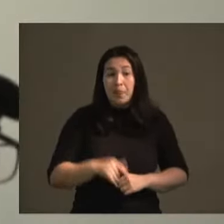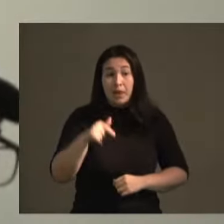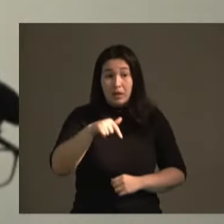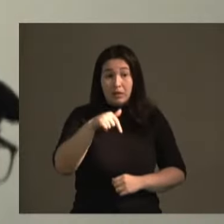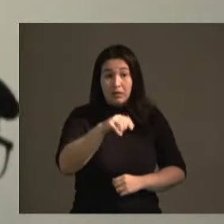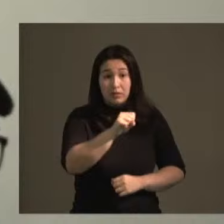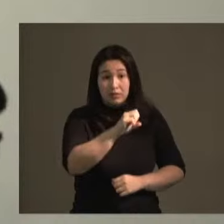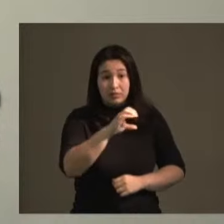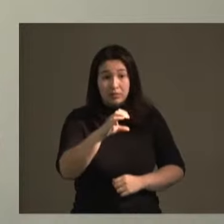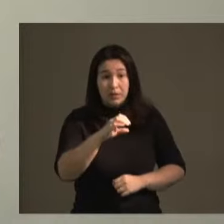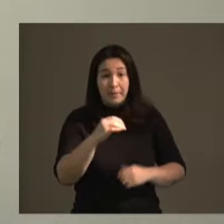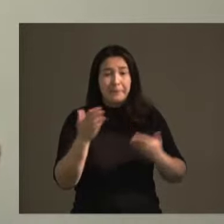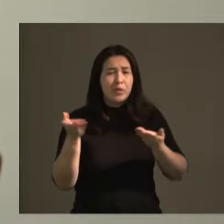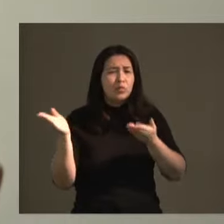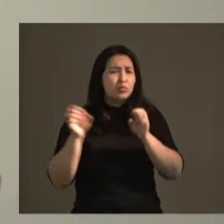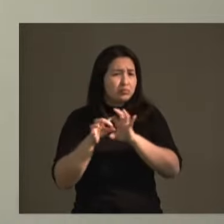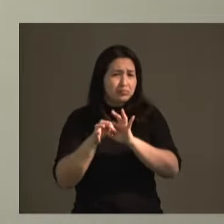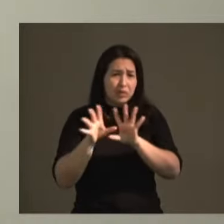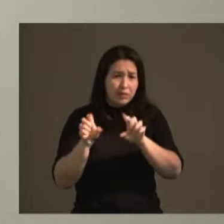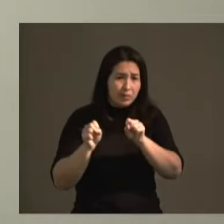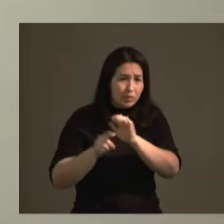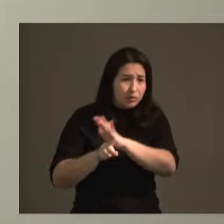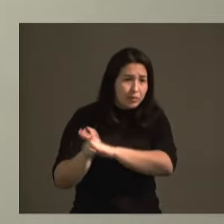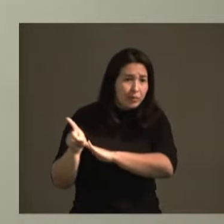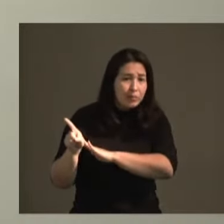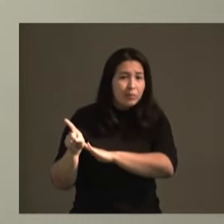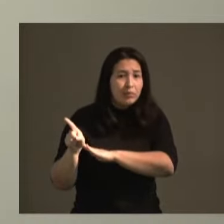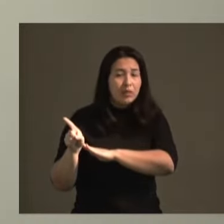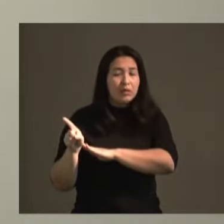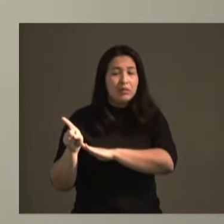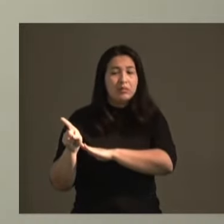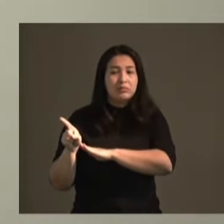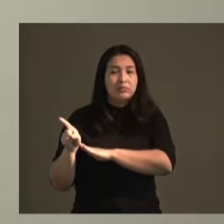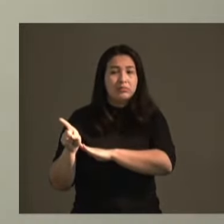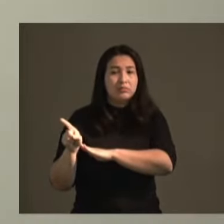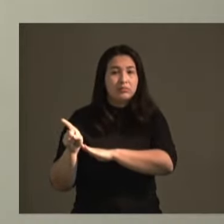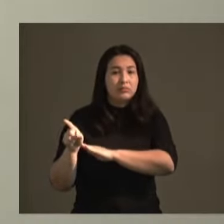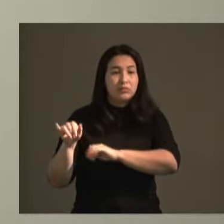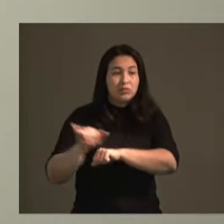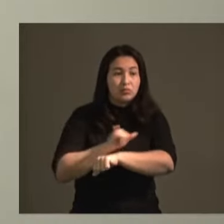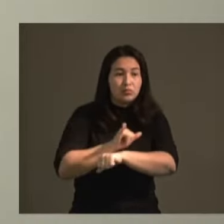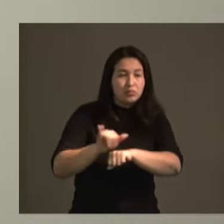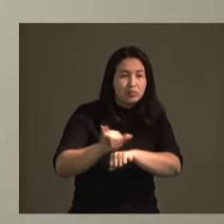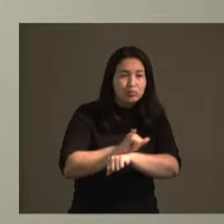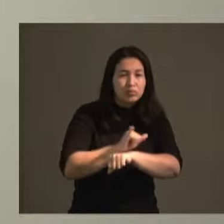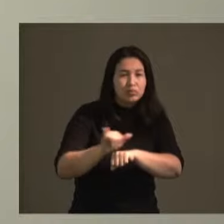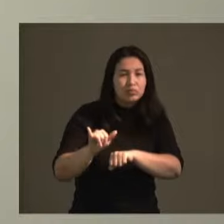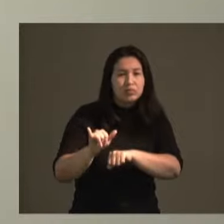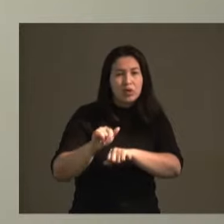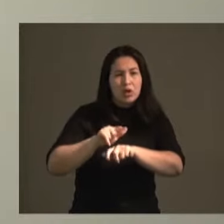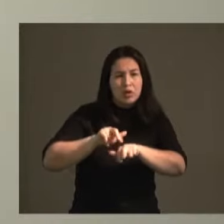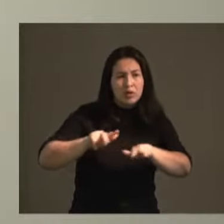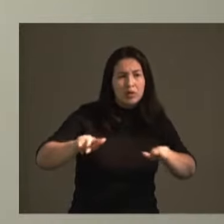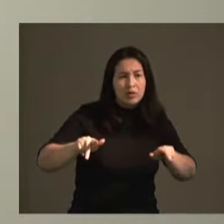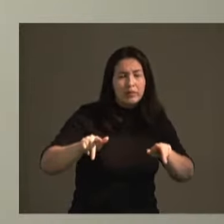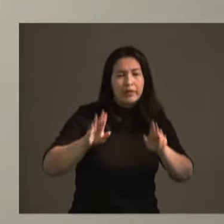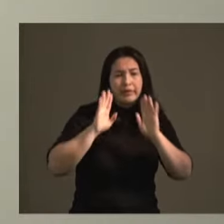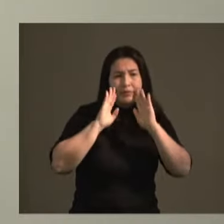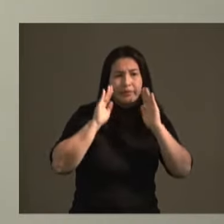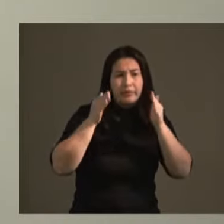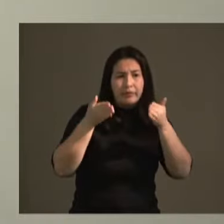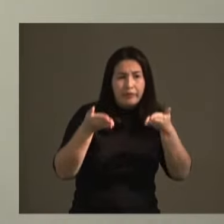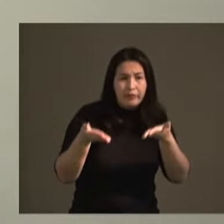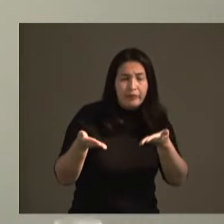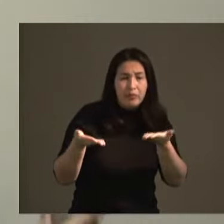Catarina. E como tu deixou aberto para fazer questionamentos sobre estratégias pontuais, né? A gente vai direcionar o nosso